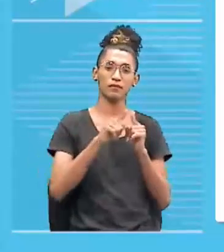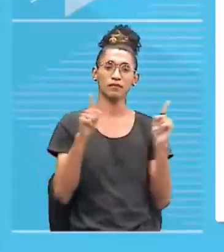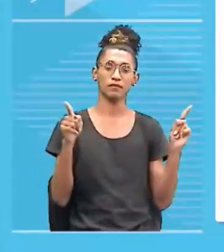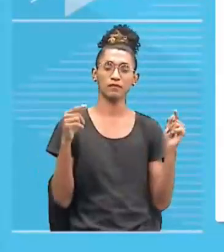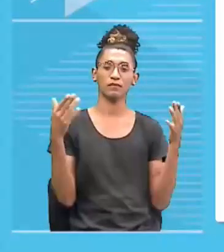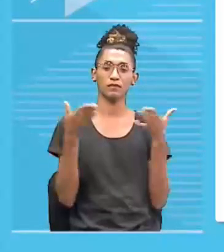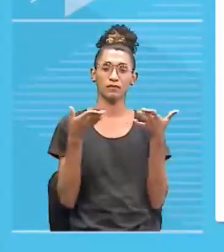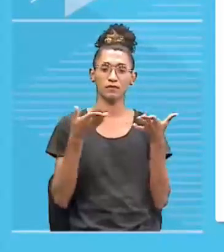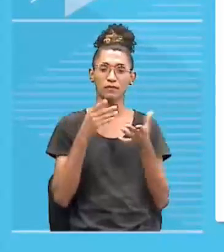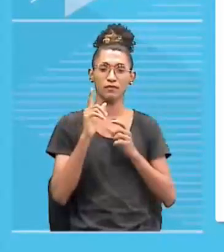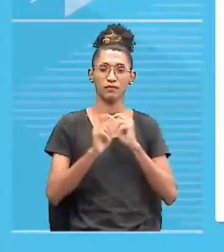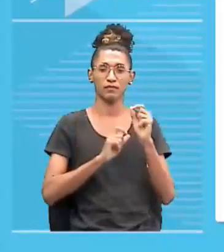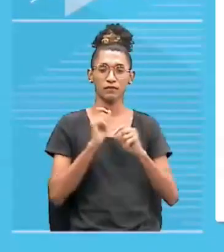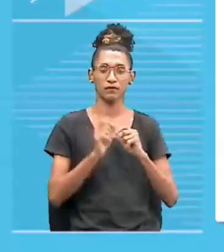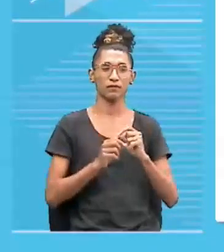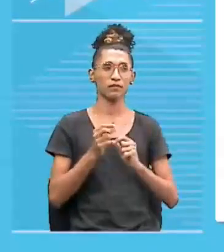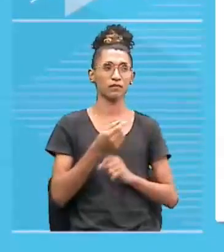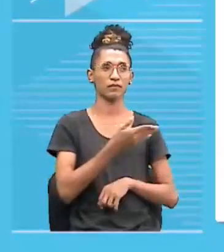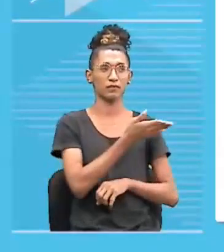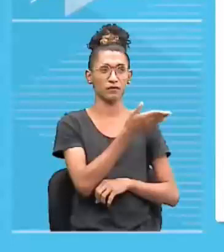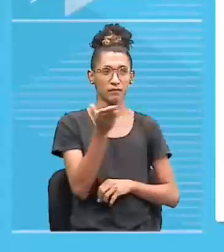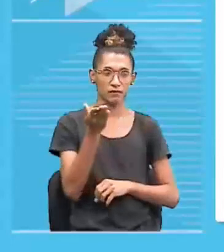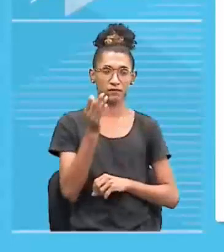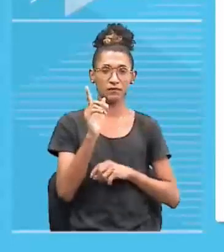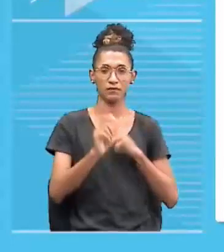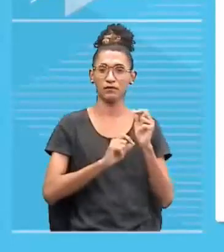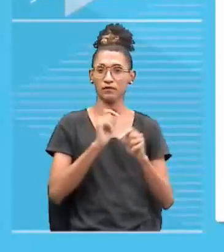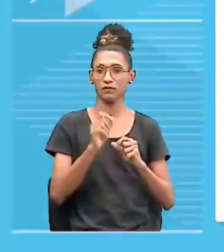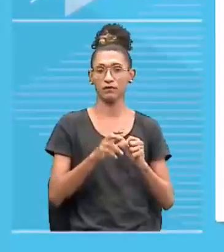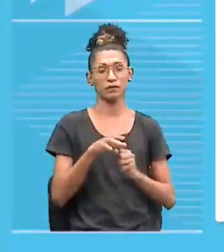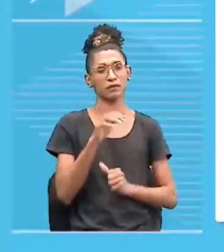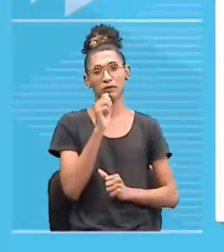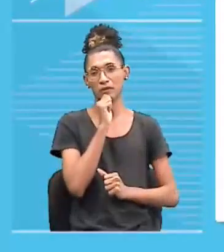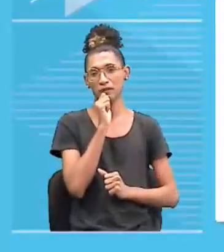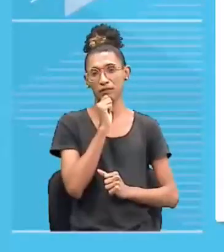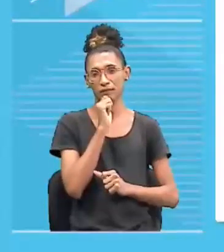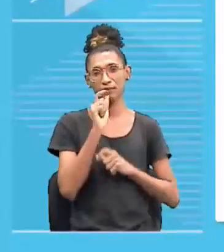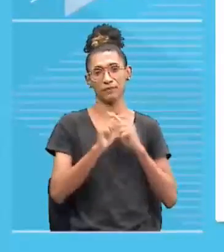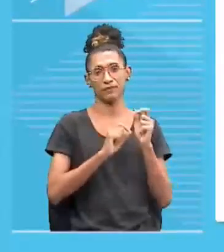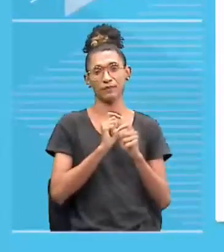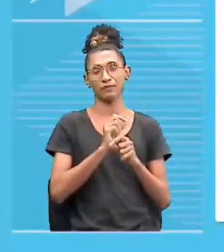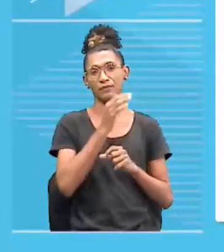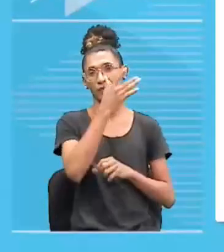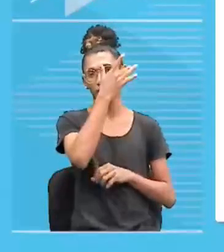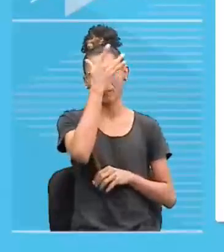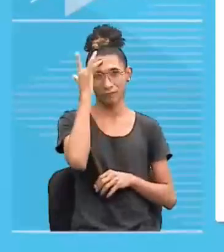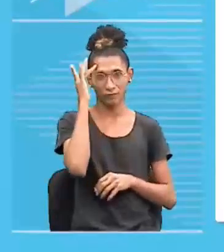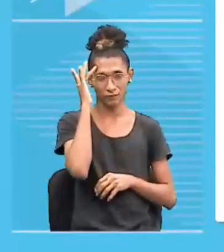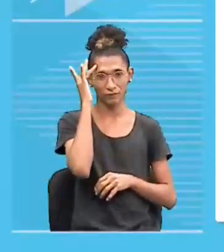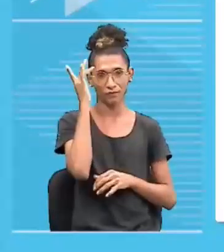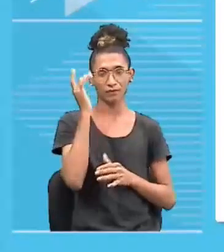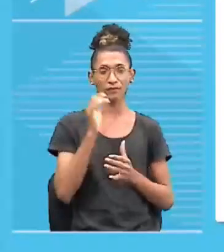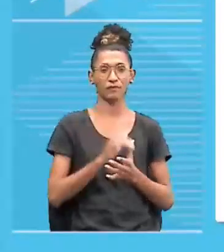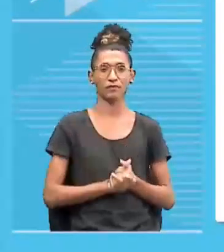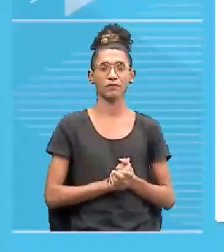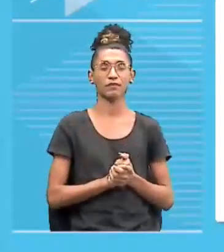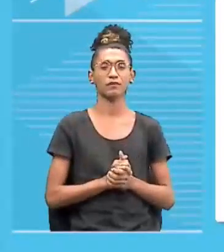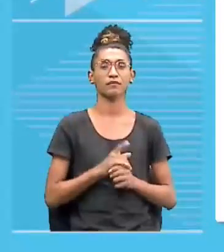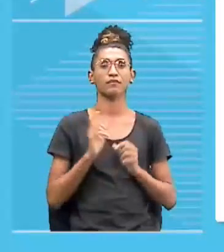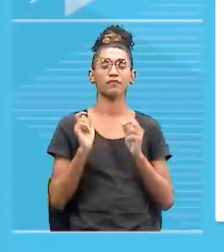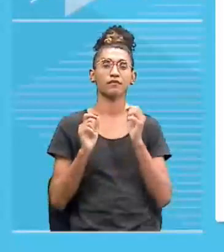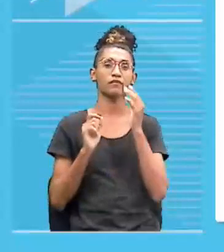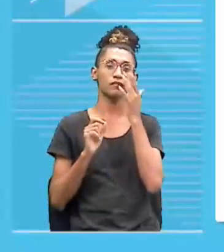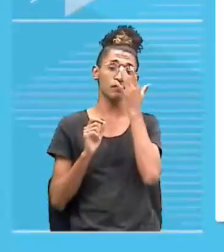Porém, hoje, eles já não são mais aqueles operários que